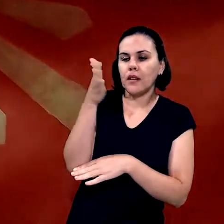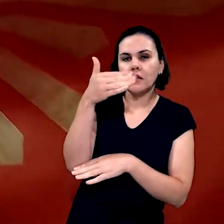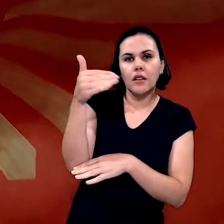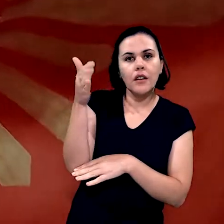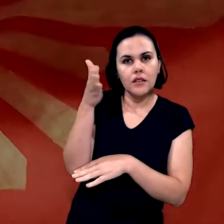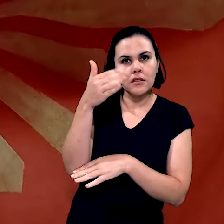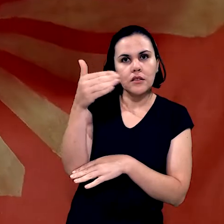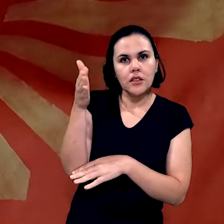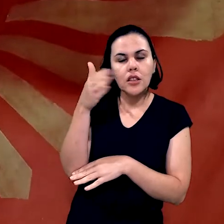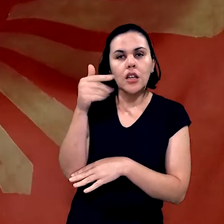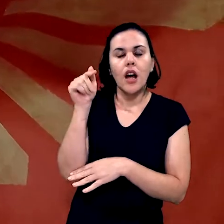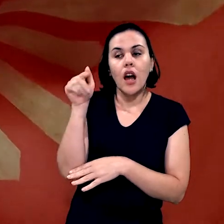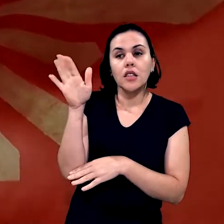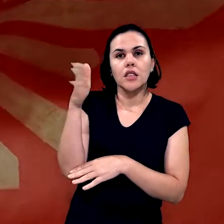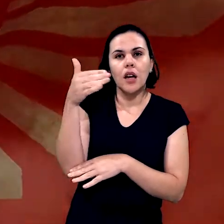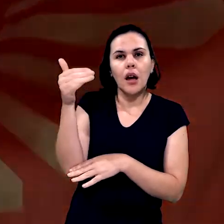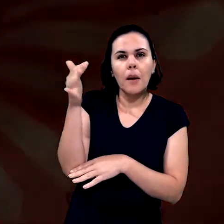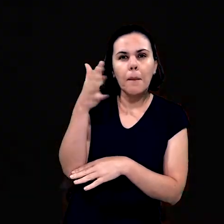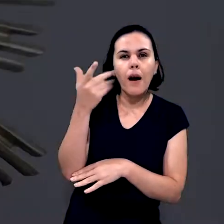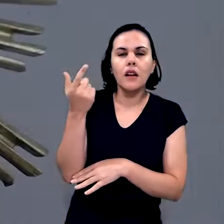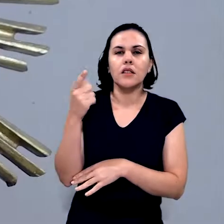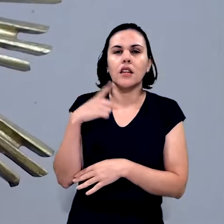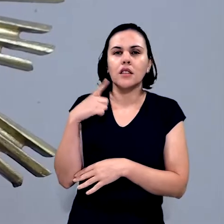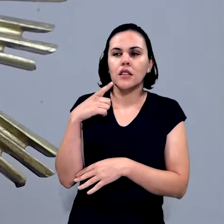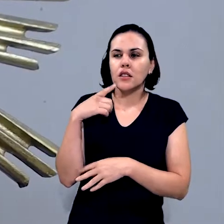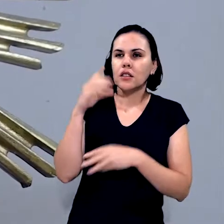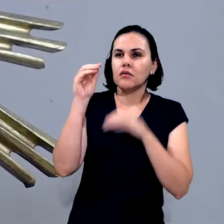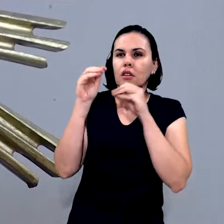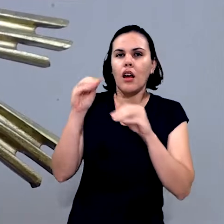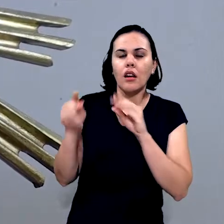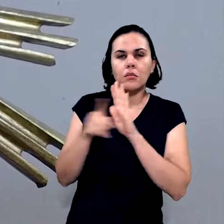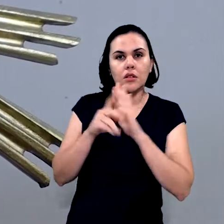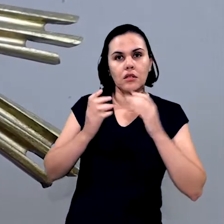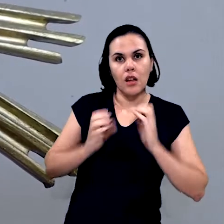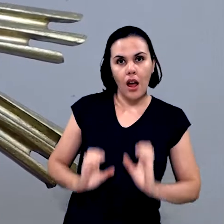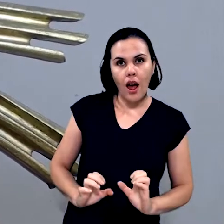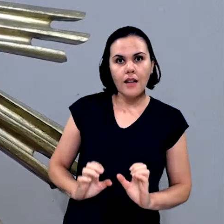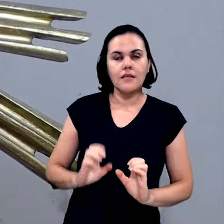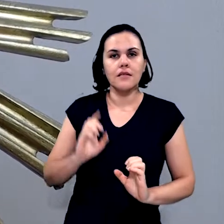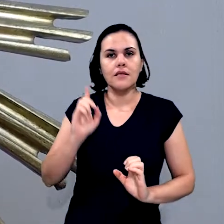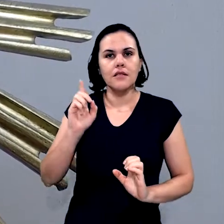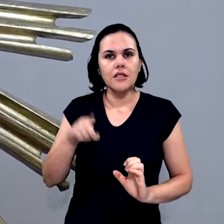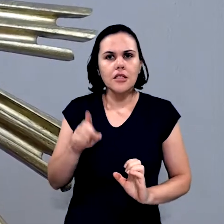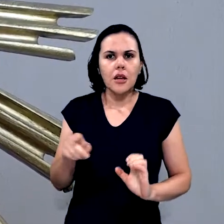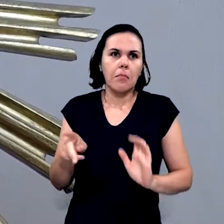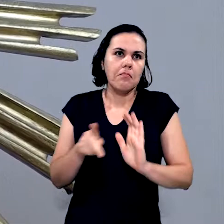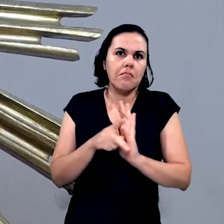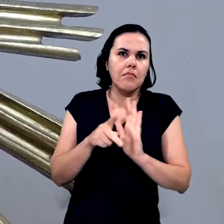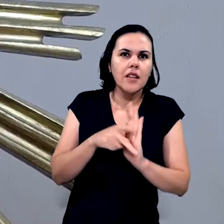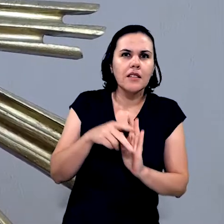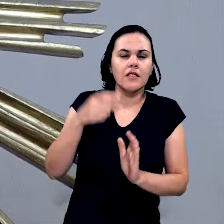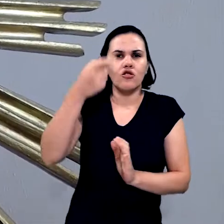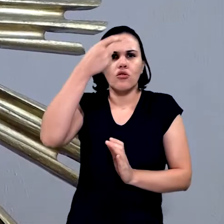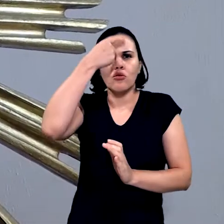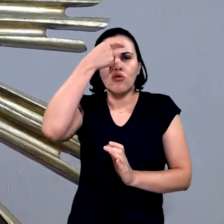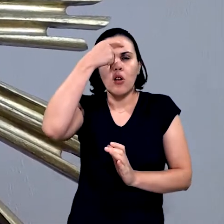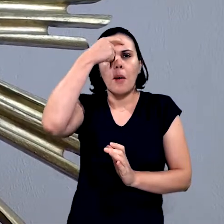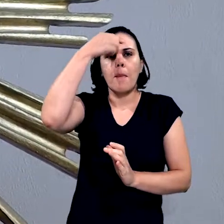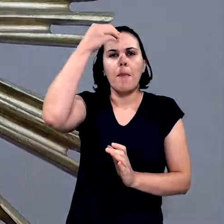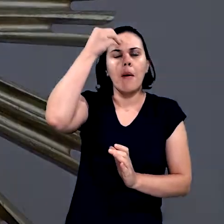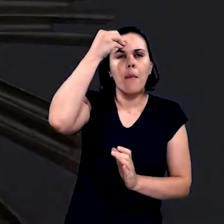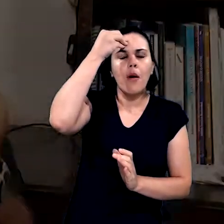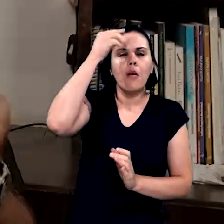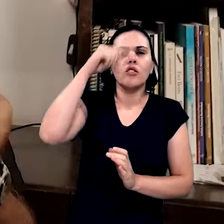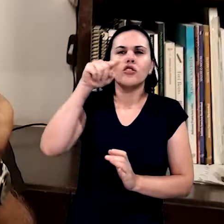do divino, as bandeiras do divino, que se revestem aí com essa característica, né, sacramental, ou seja, de memória,